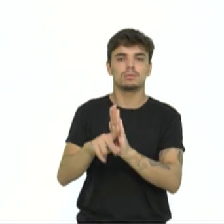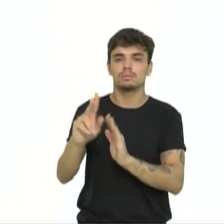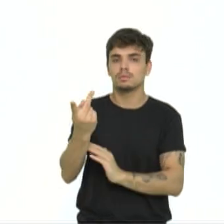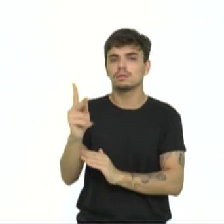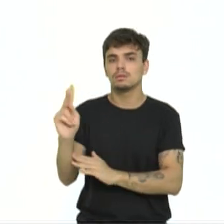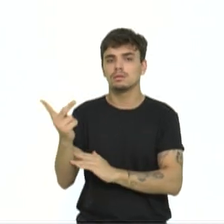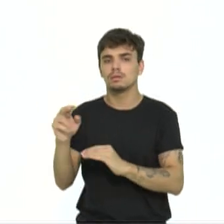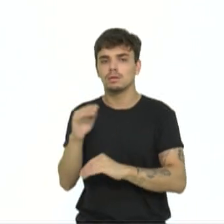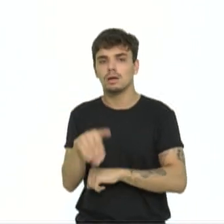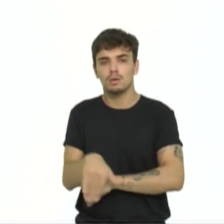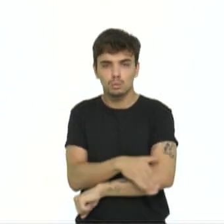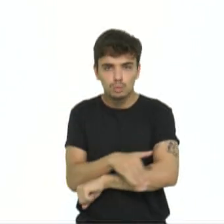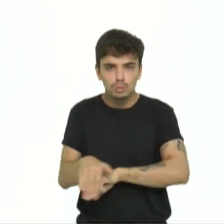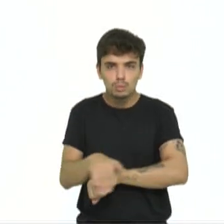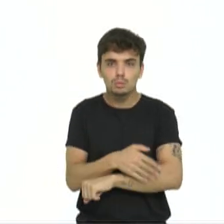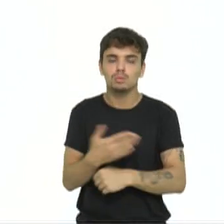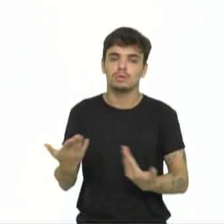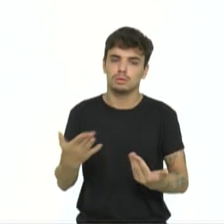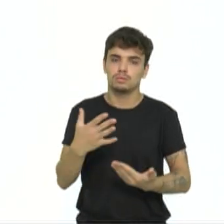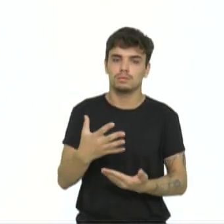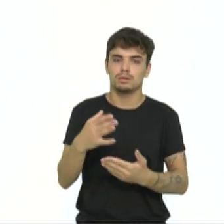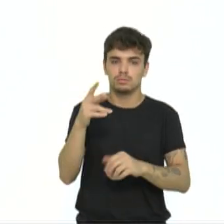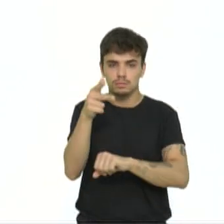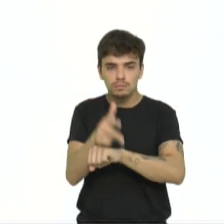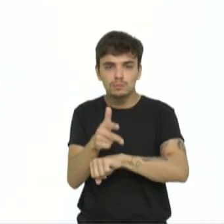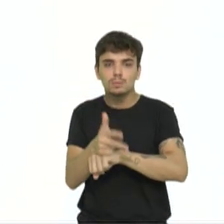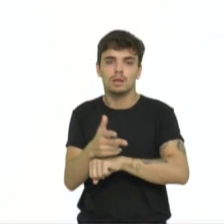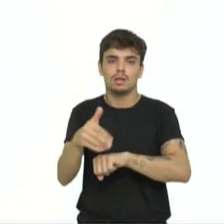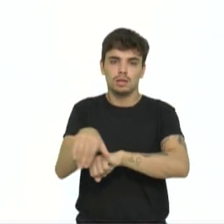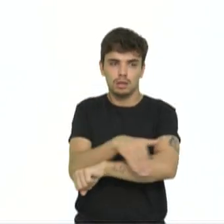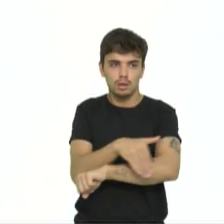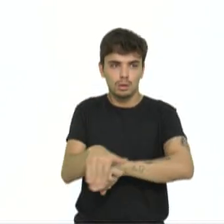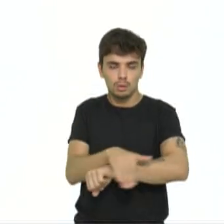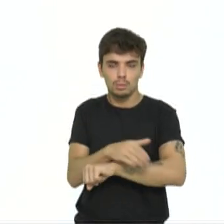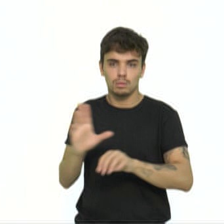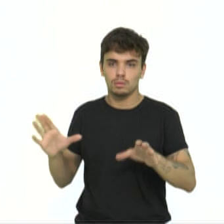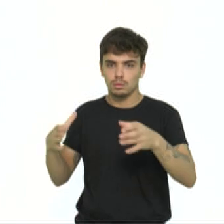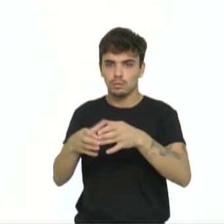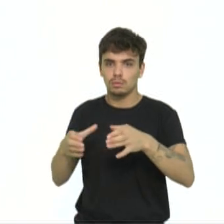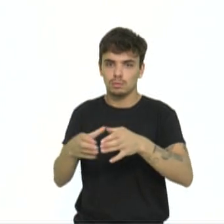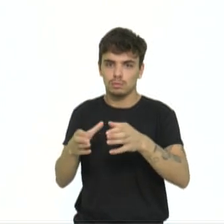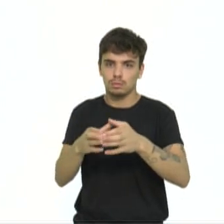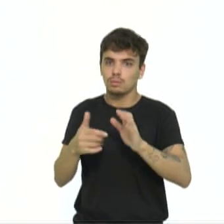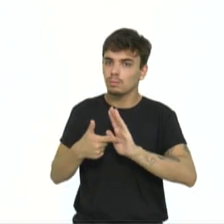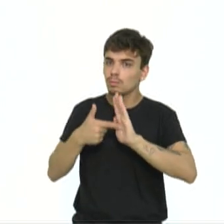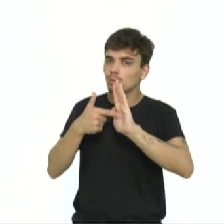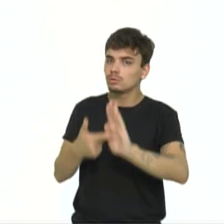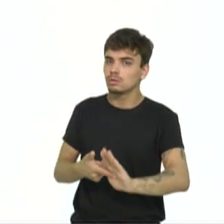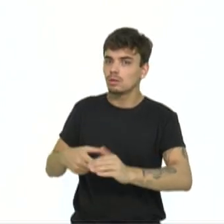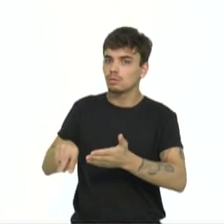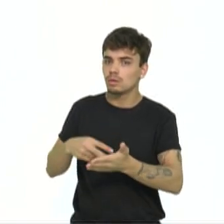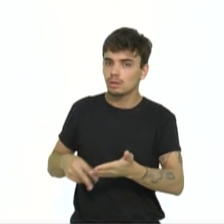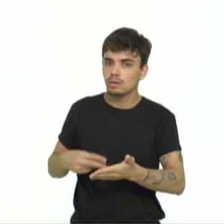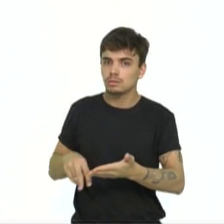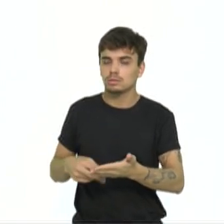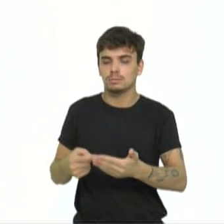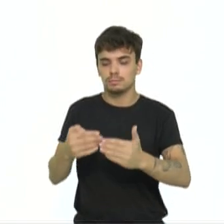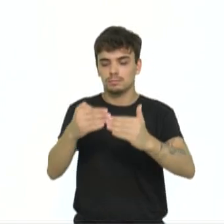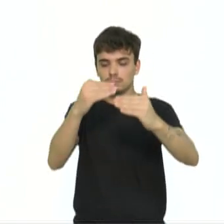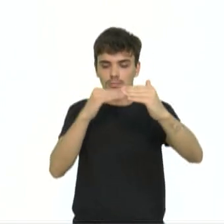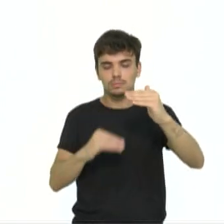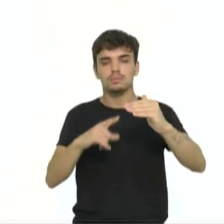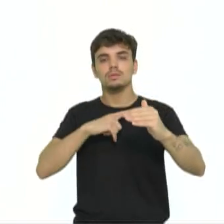na rua, né? Uma apresentação que foi filmada na rua, de um grupo se apresentando. E depois